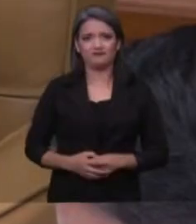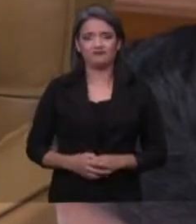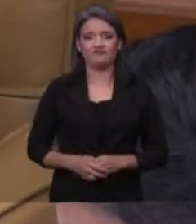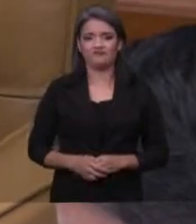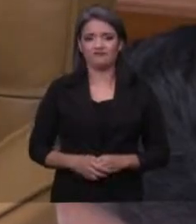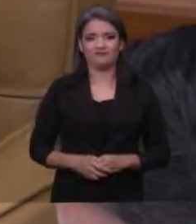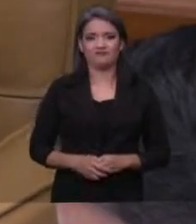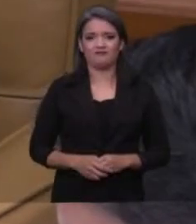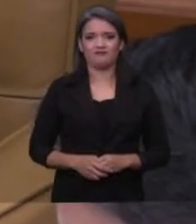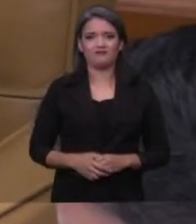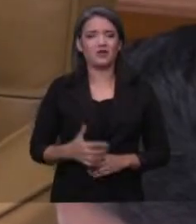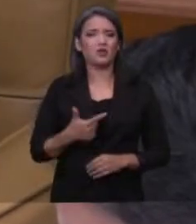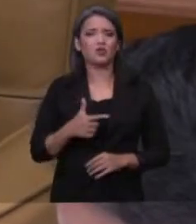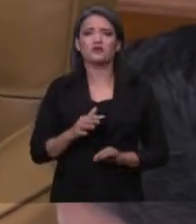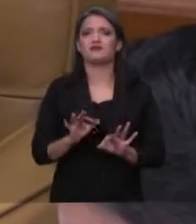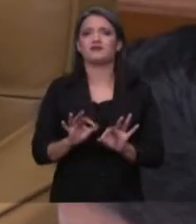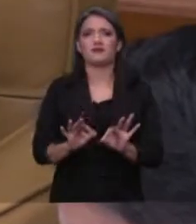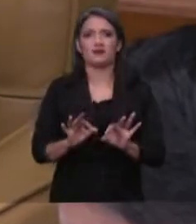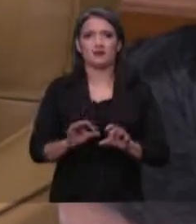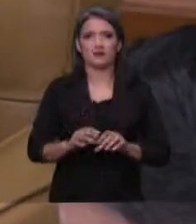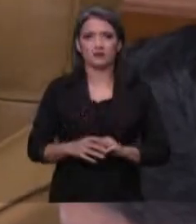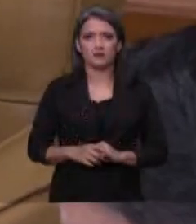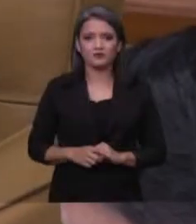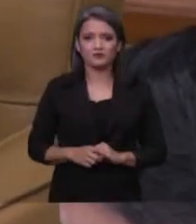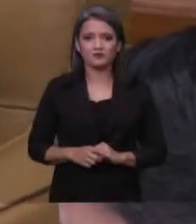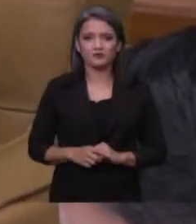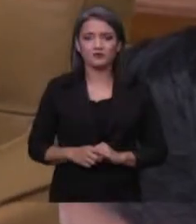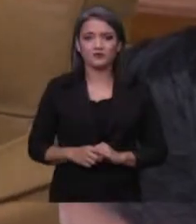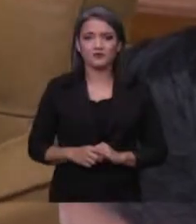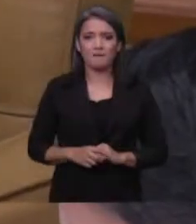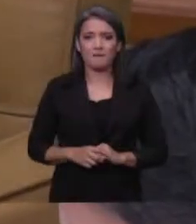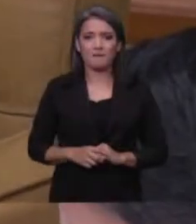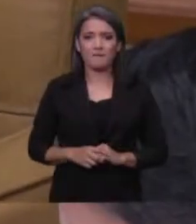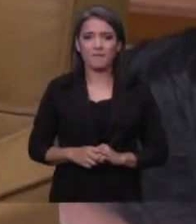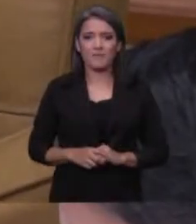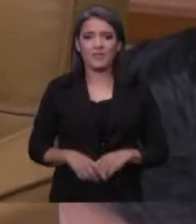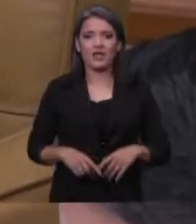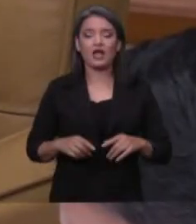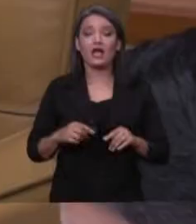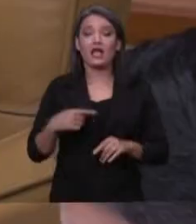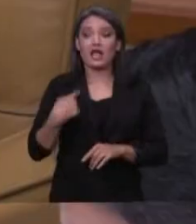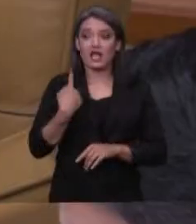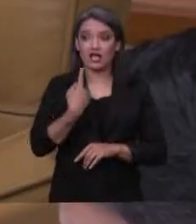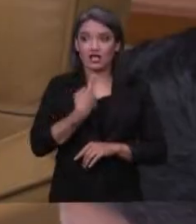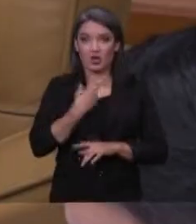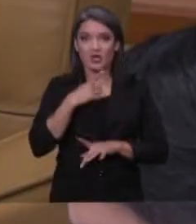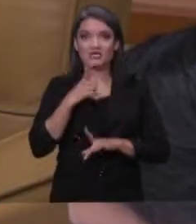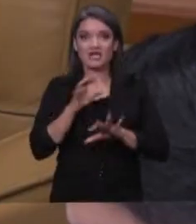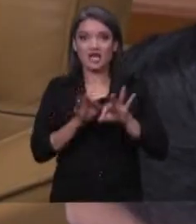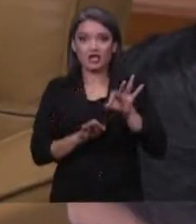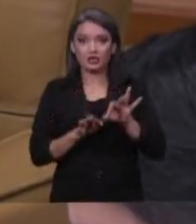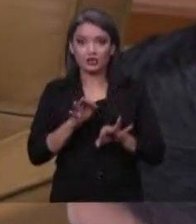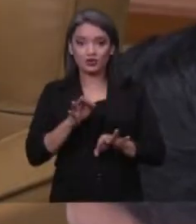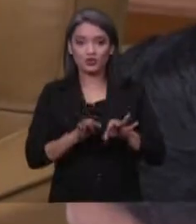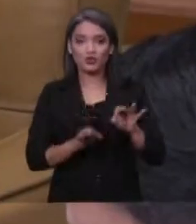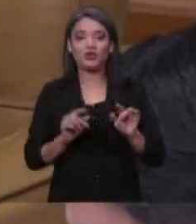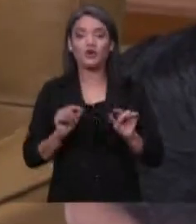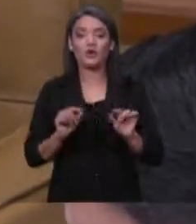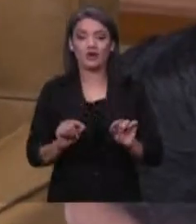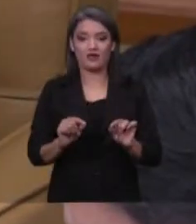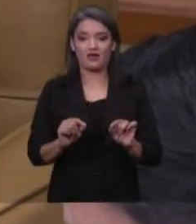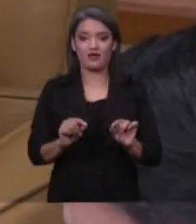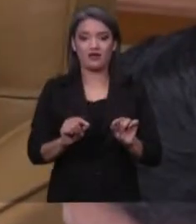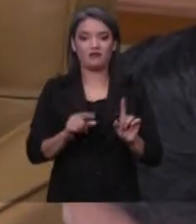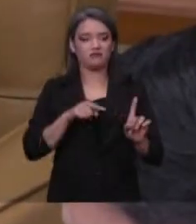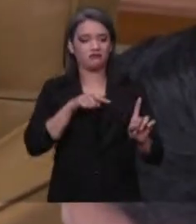isso. Não é razoável isso. É preciso que saiba. Claro que nós estamos julgando, neste momento, a